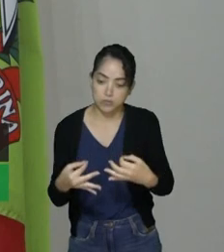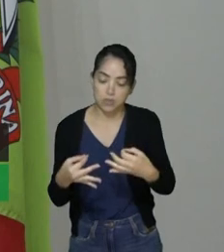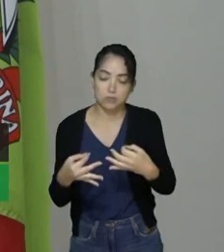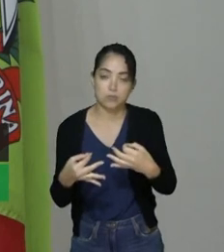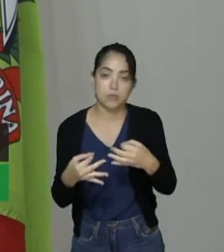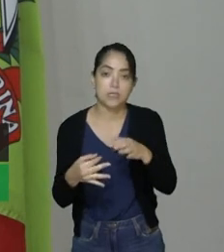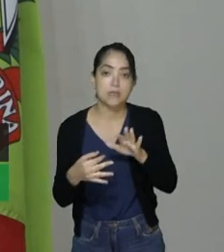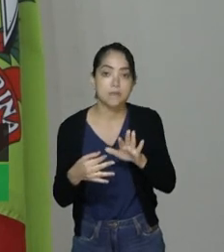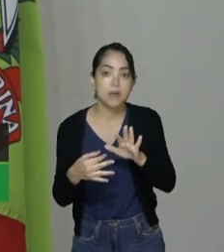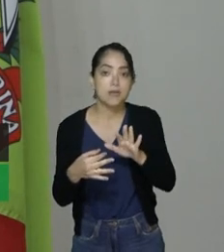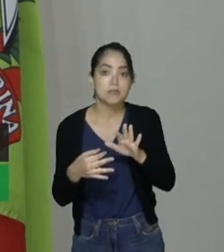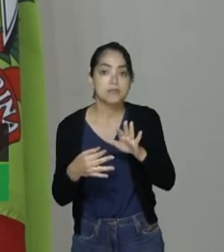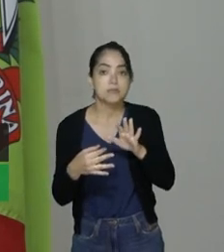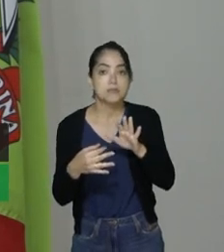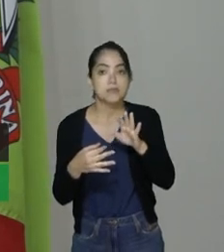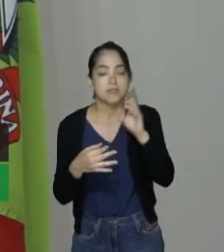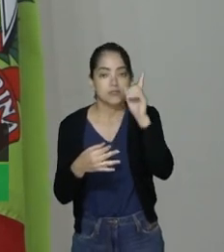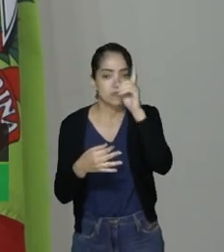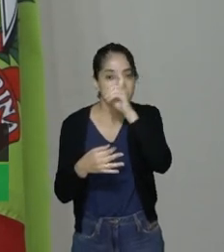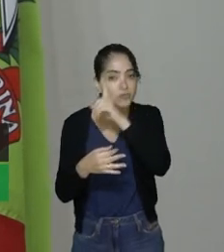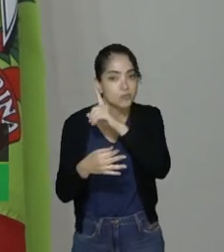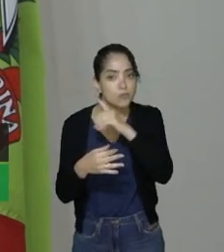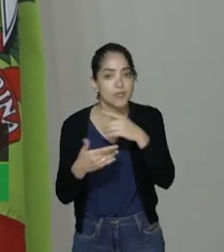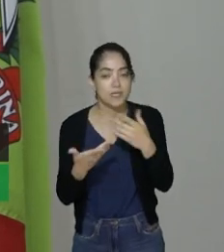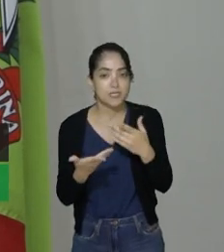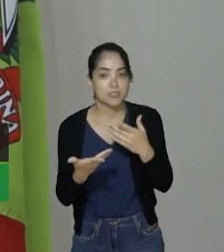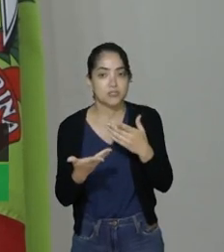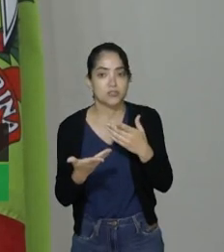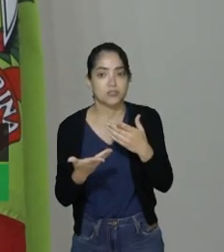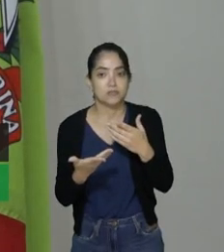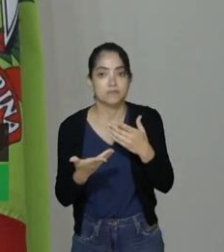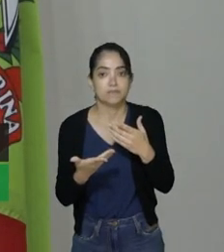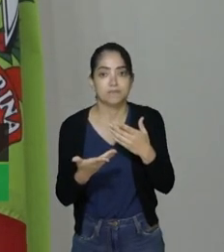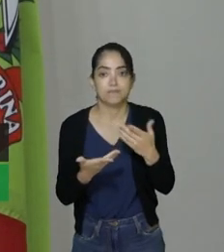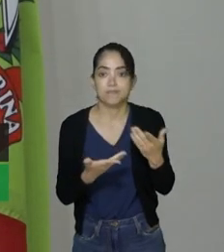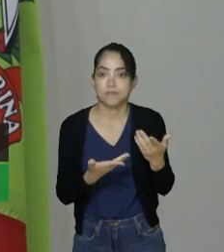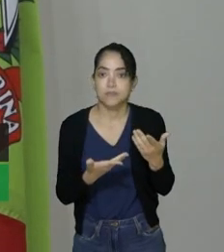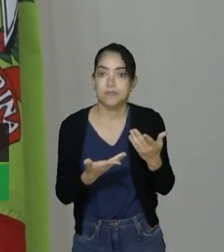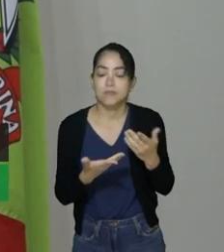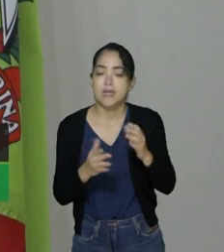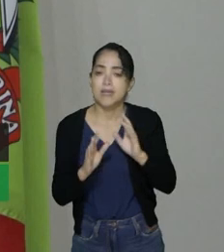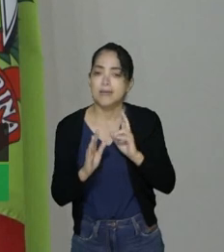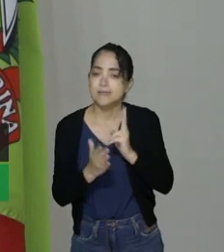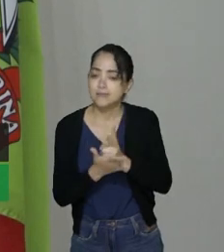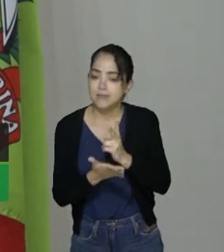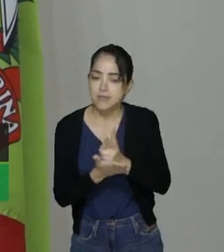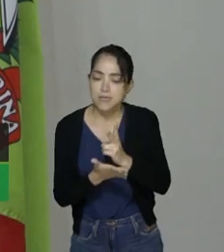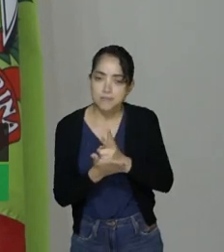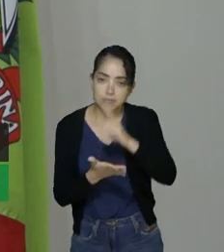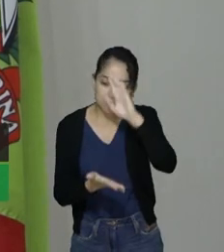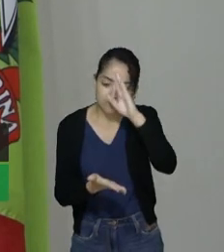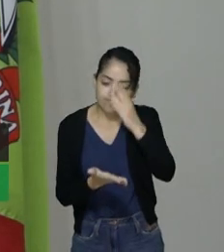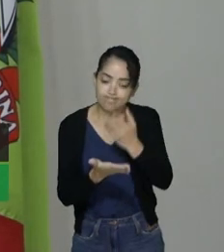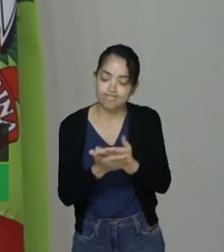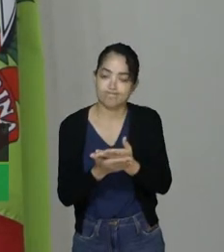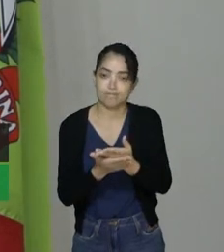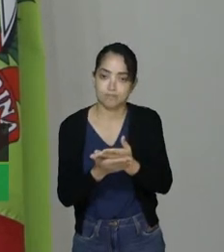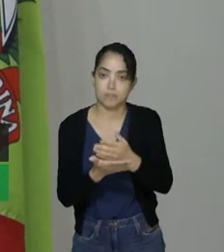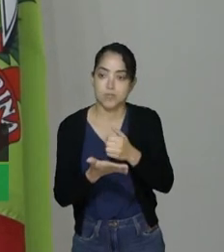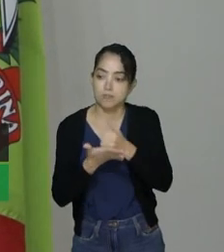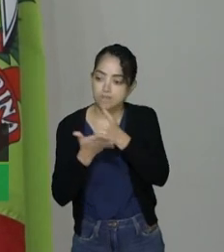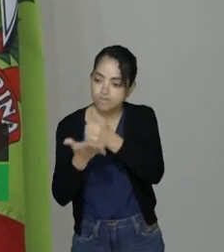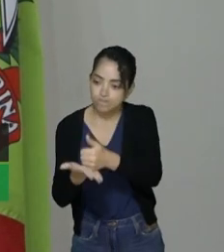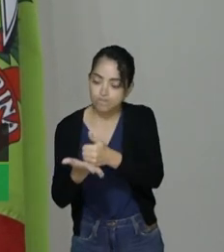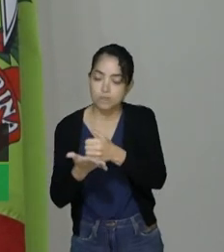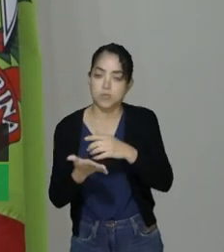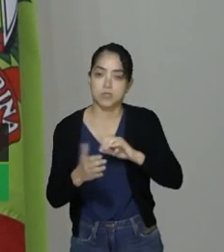Então, dificilmente foi pessoal, é sempre em favor daquilo que se acredita. E eu sou um homem que